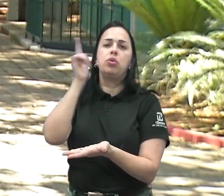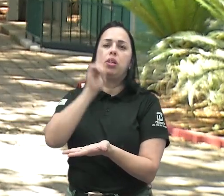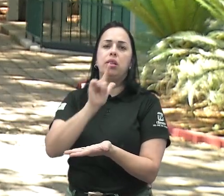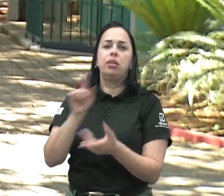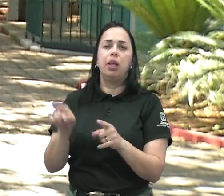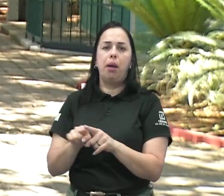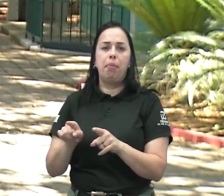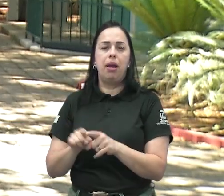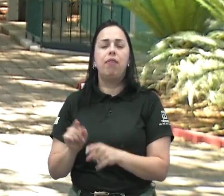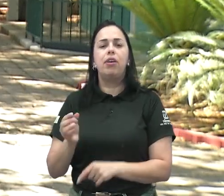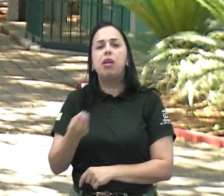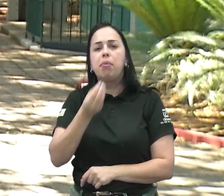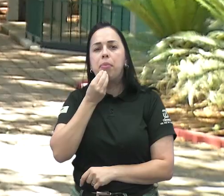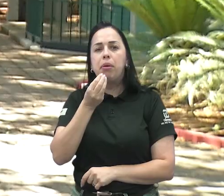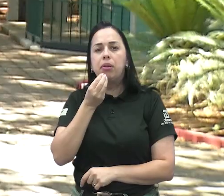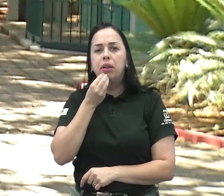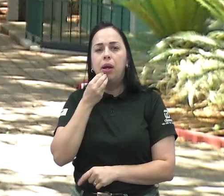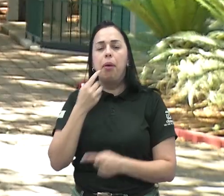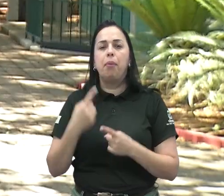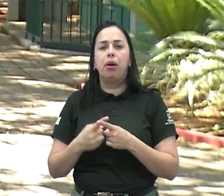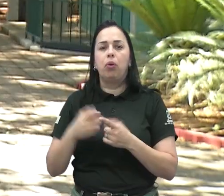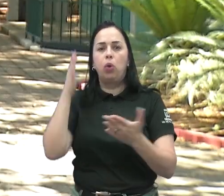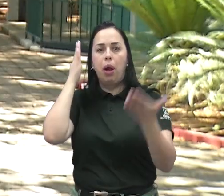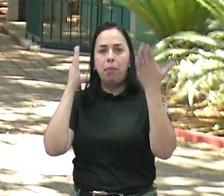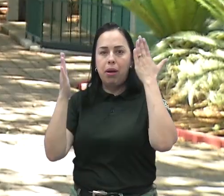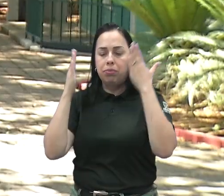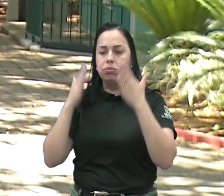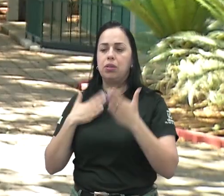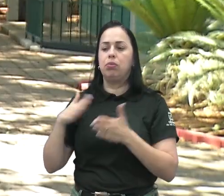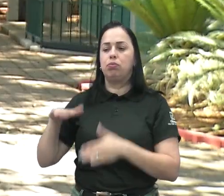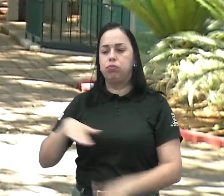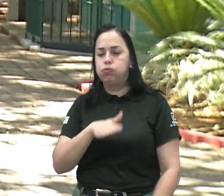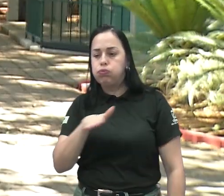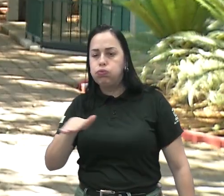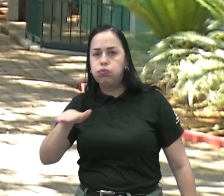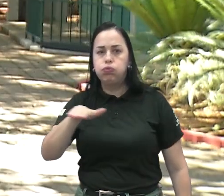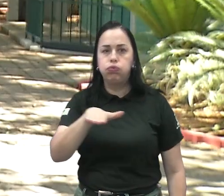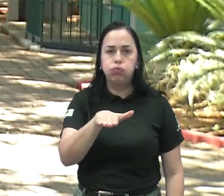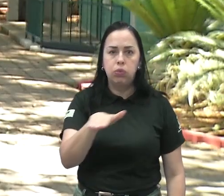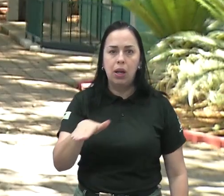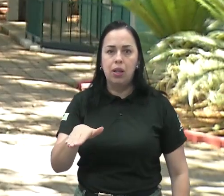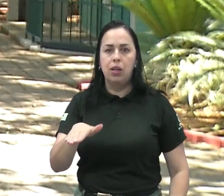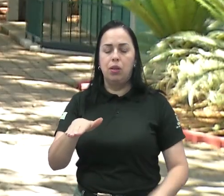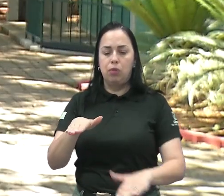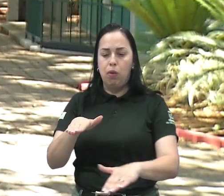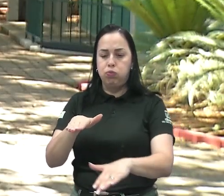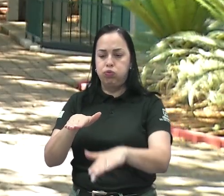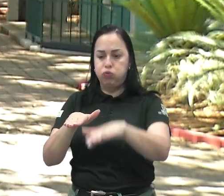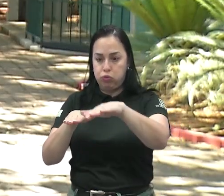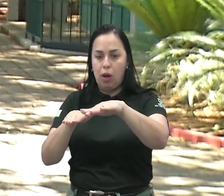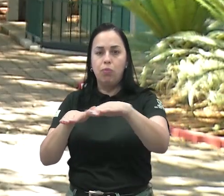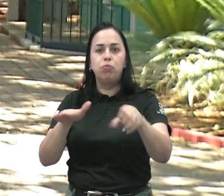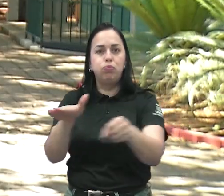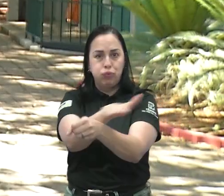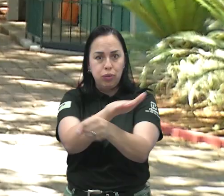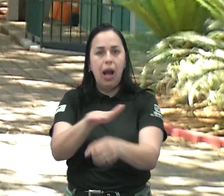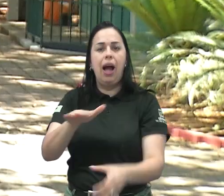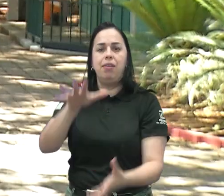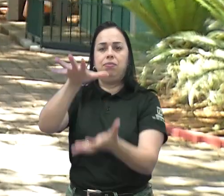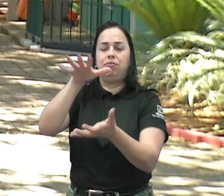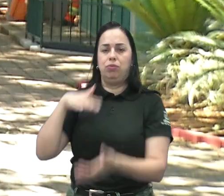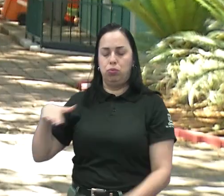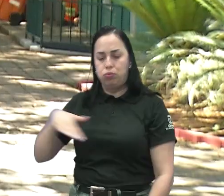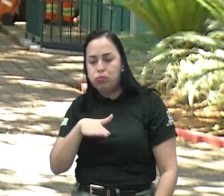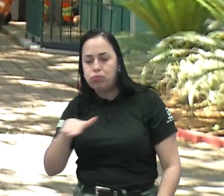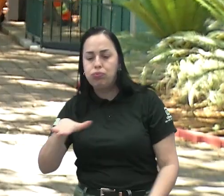ganhos operacionais e de logística, já que o caminhão só vai precisar ir até o distrito quando o armazenamento estiver cheio.